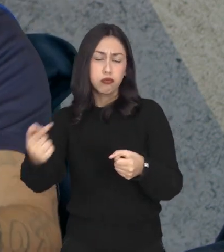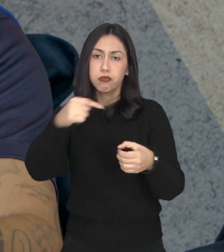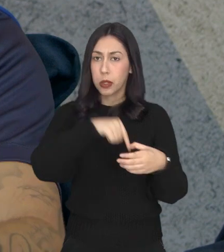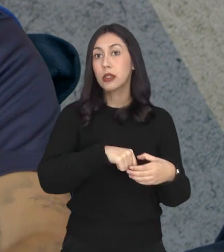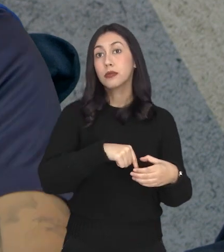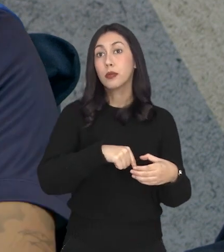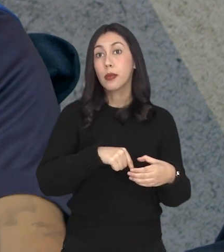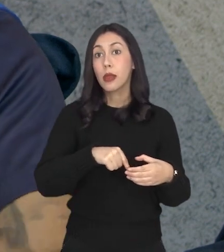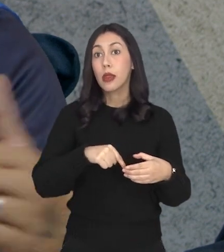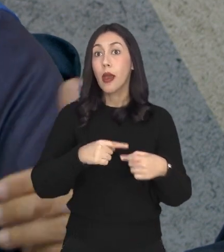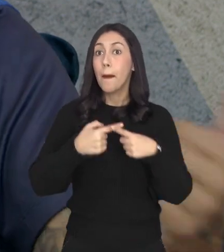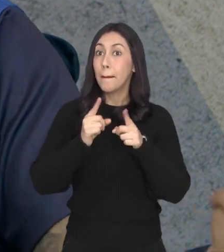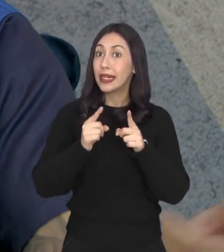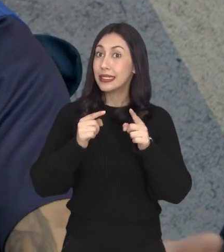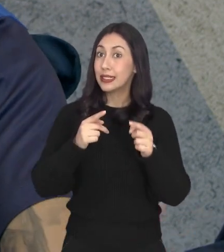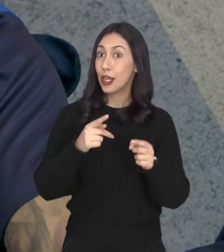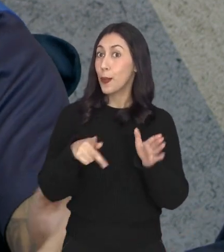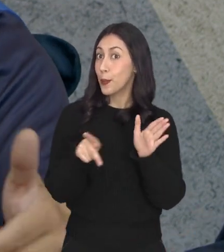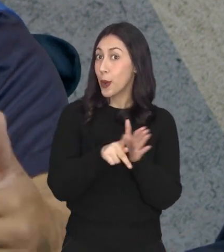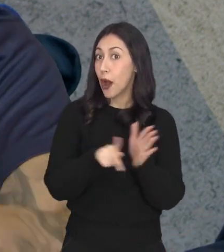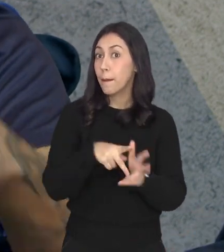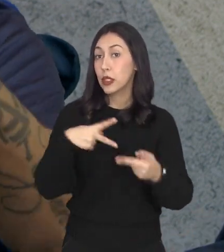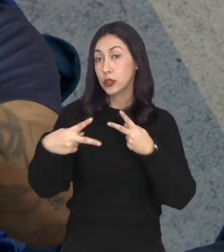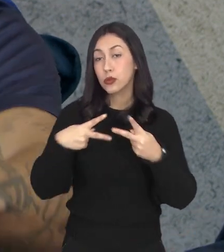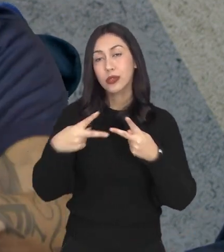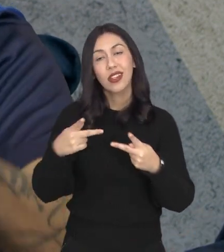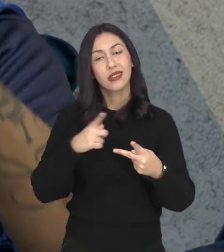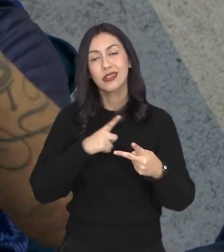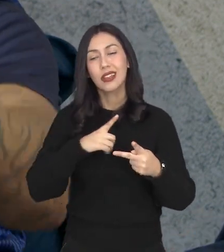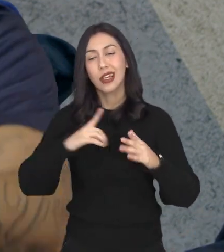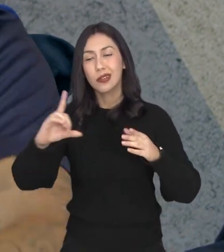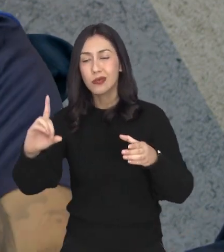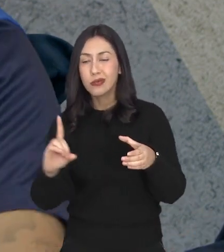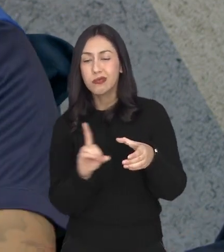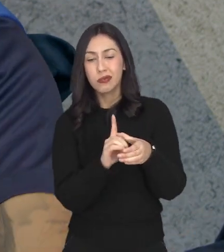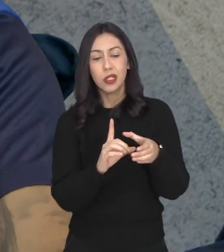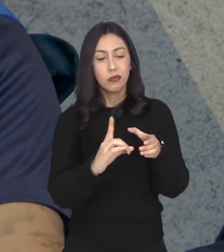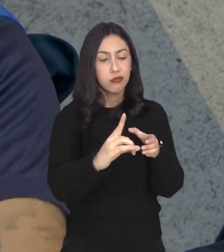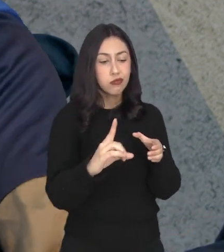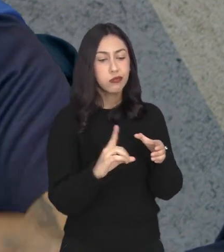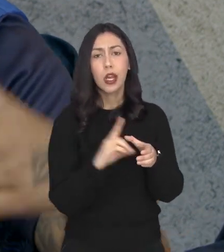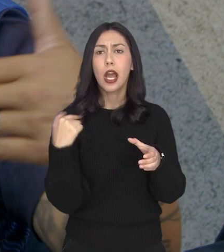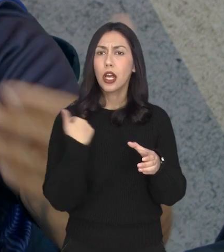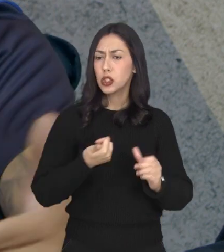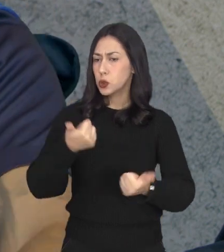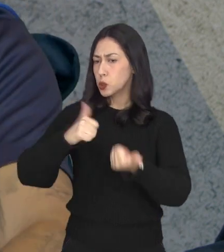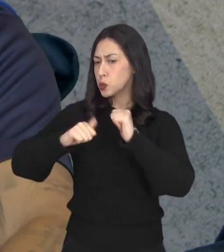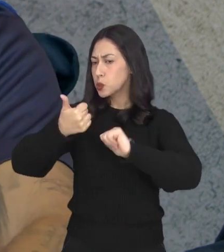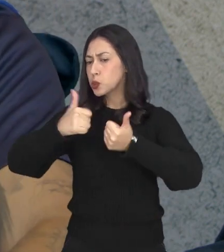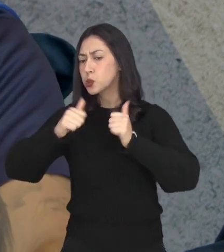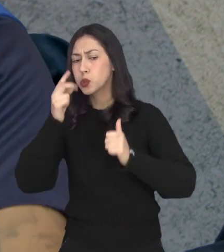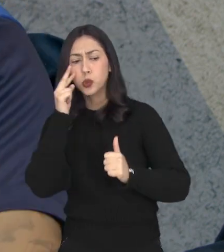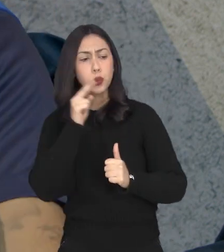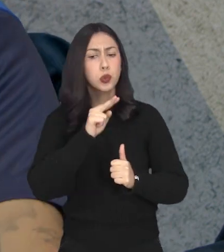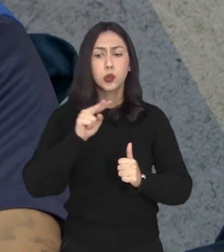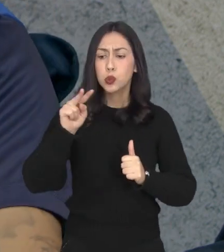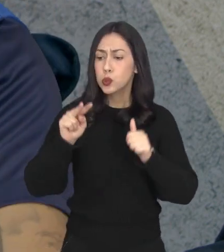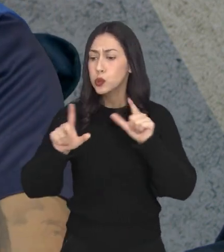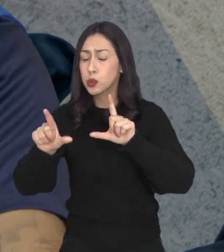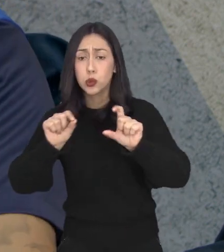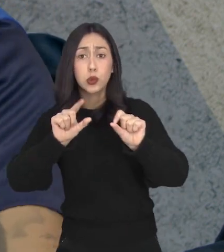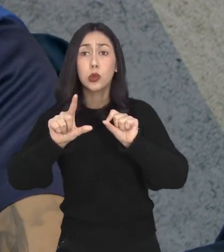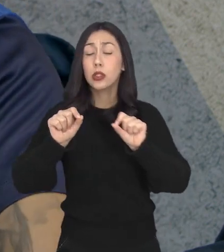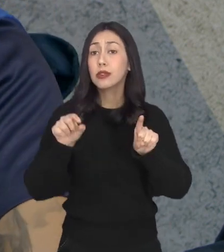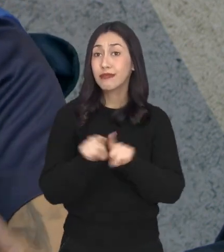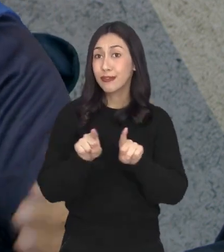dentro da cidade. Mas próprio dentro da cidade sempre chega alguém. A gente sempre está em avaliação, a gente está sempre olhando. E esses próprios